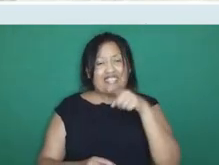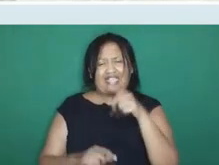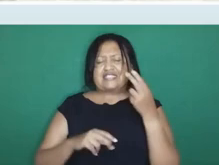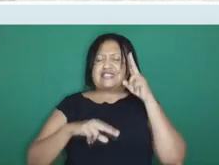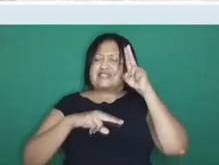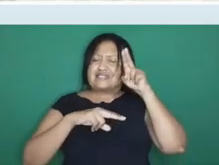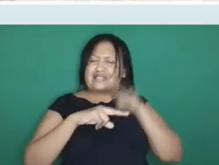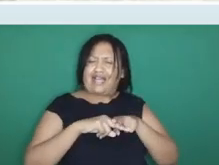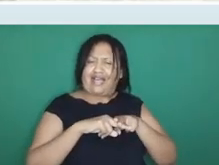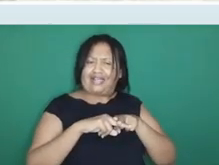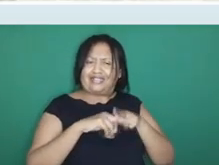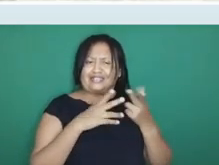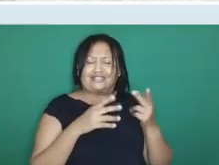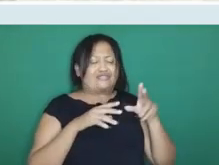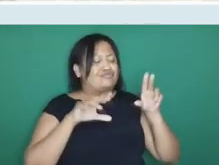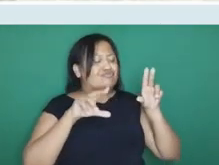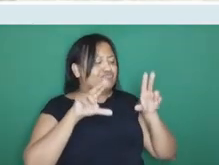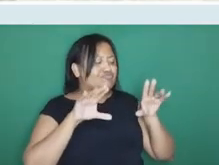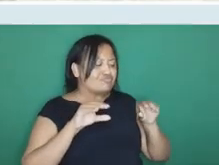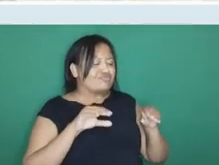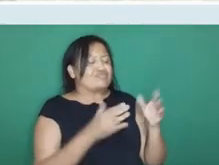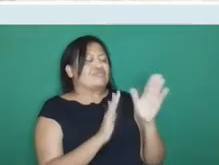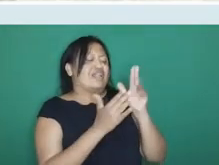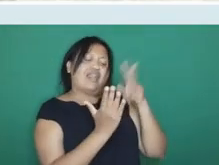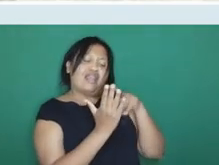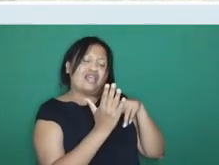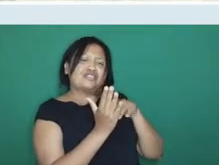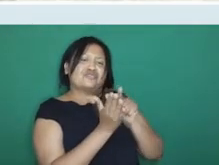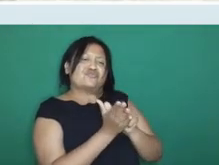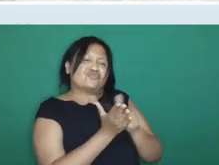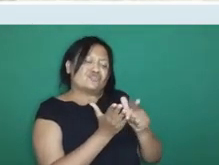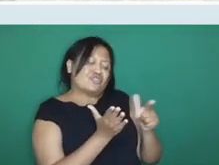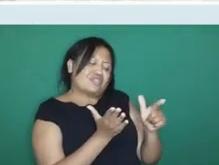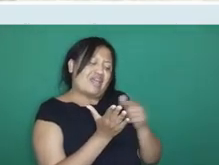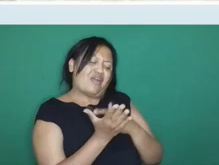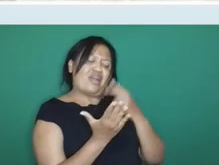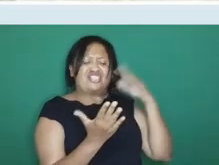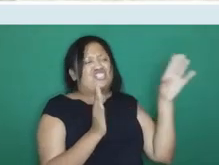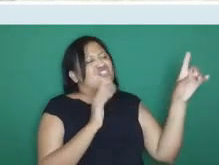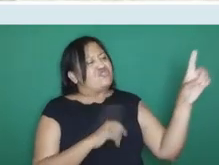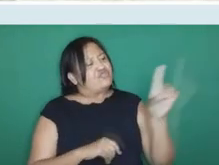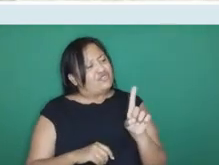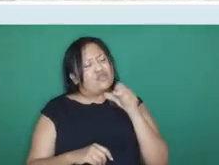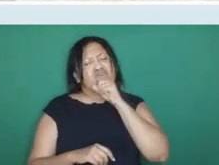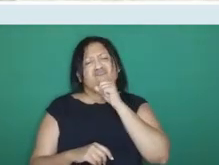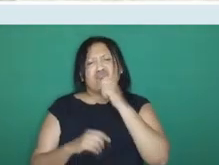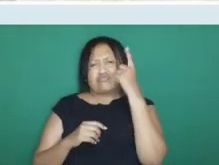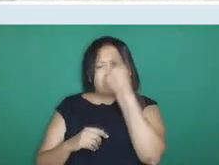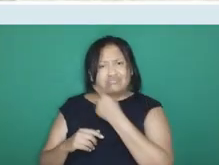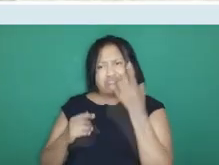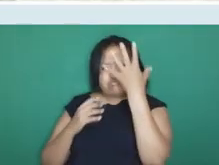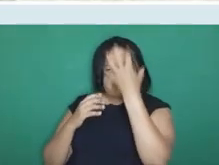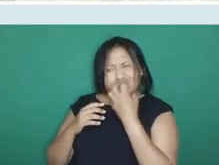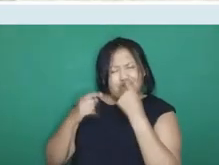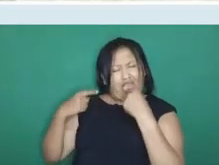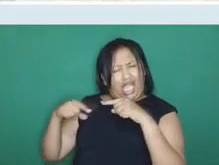ó bem tranquilo sentado no sofá lendo um jornal E aí chega uma senhora com bem nervosa né como quem tá